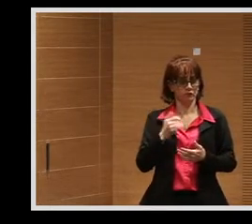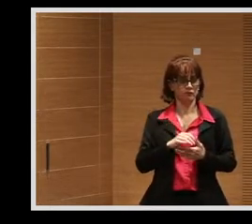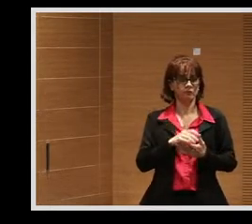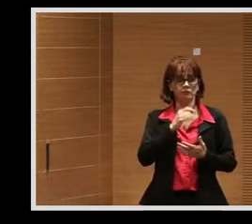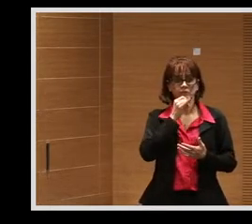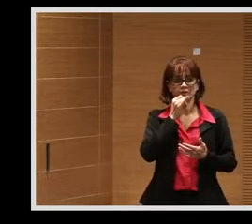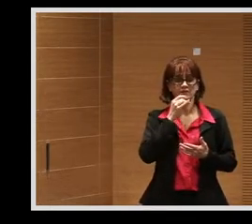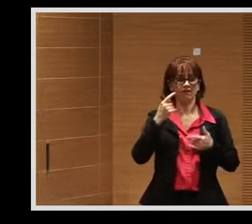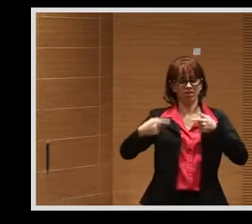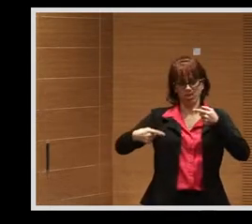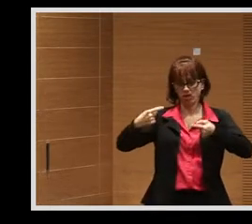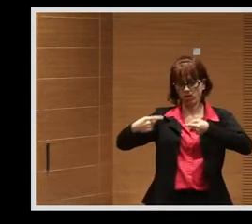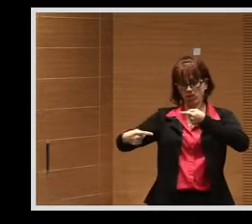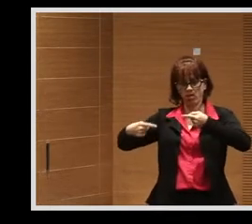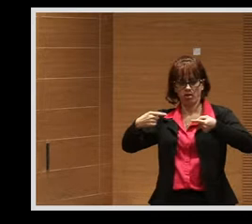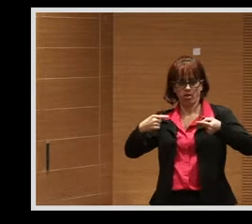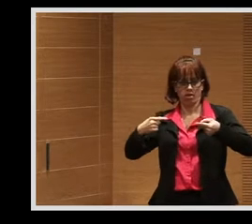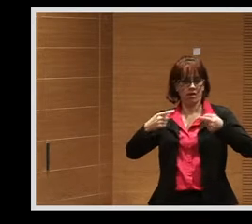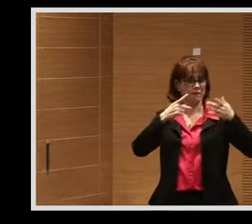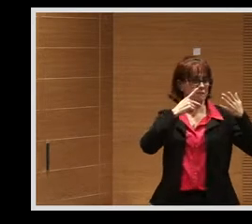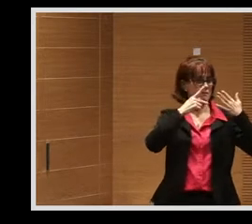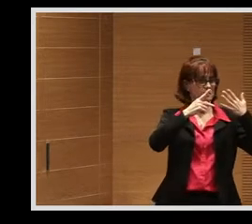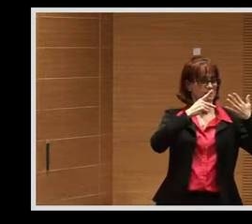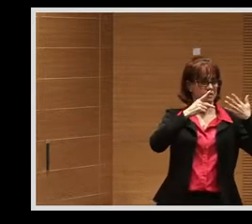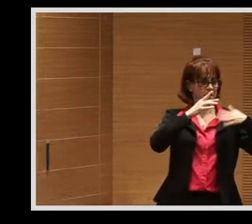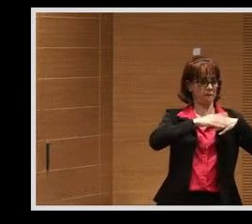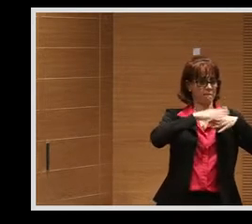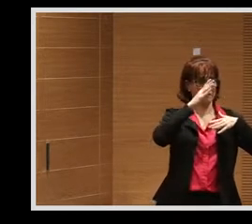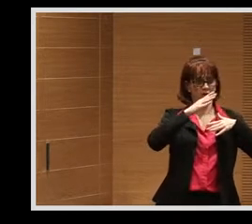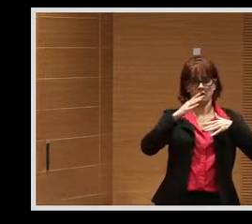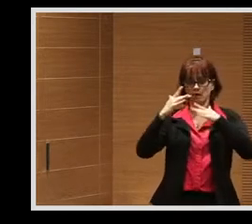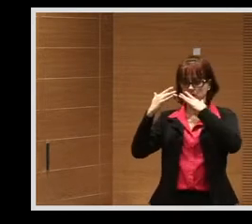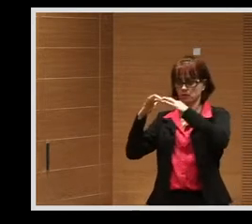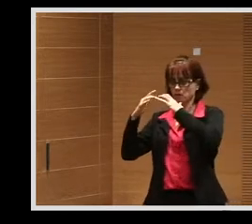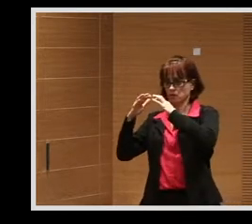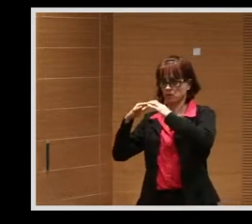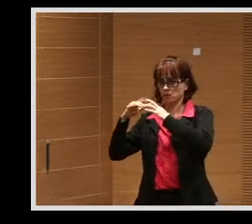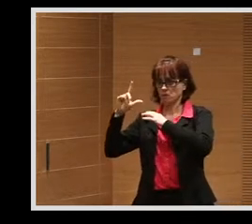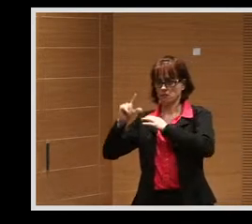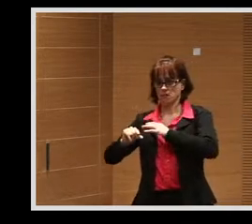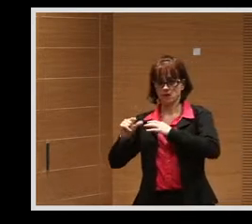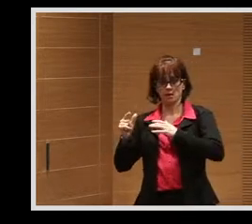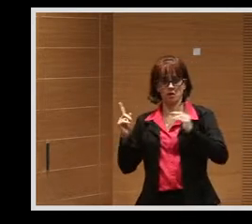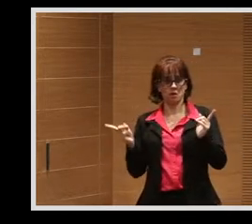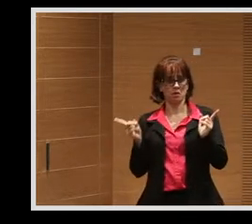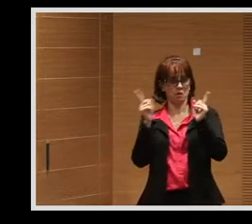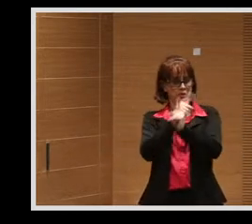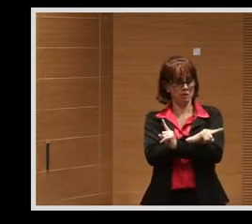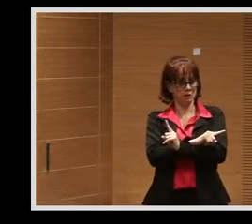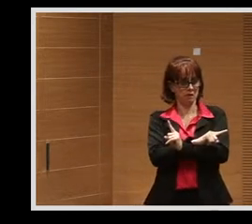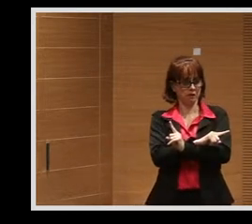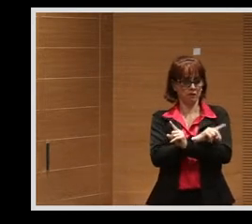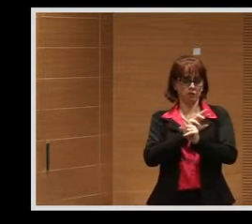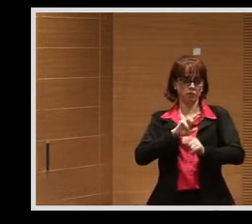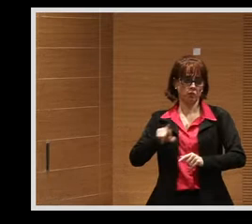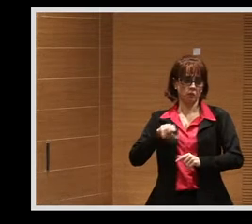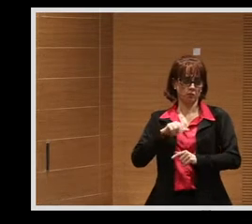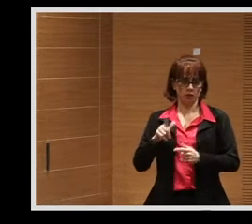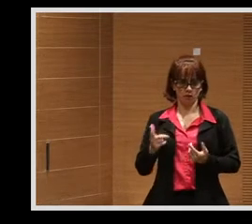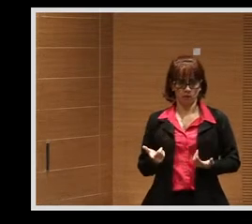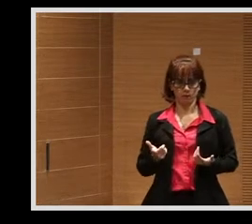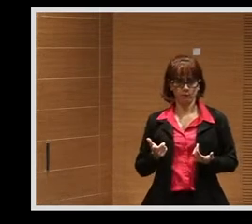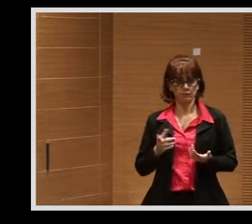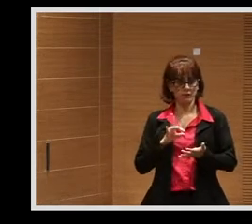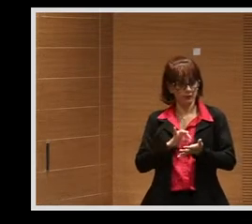essa discussão, psiquiatra medica mais, neuro medica menos, ou o contrário. O que faz